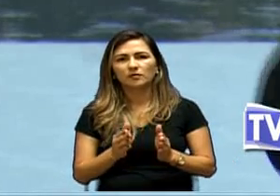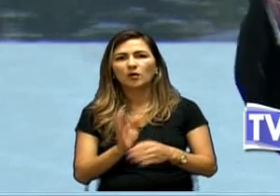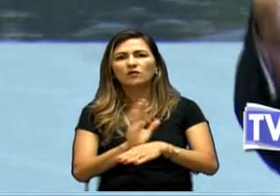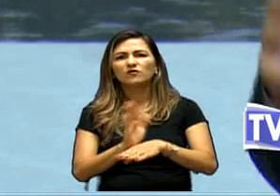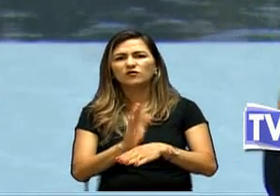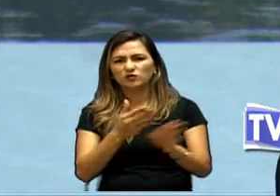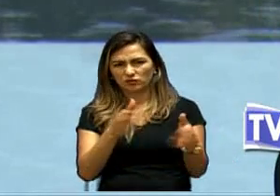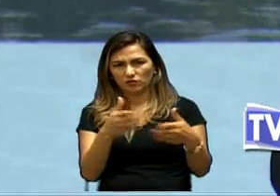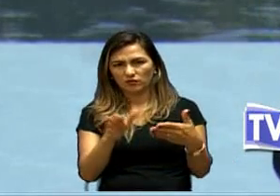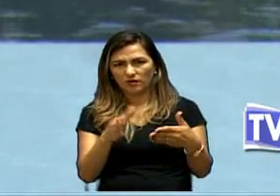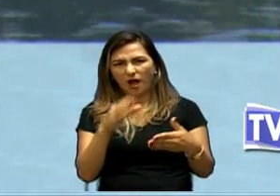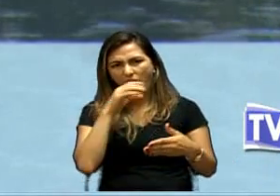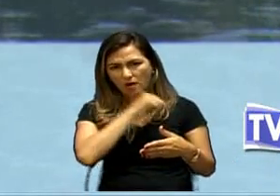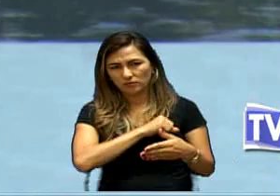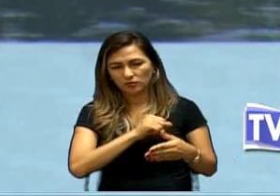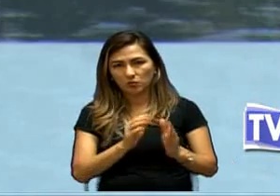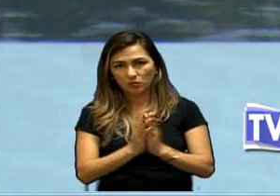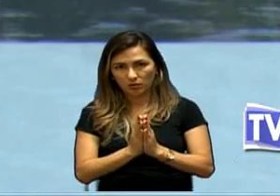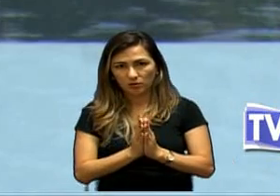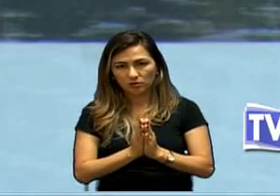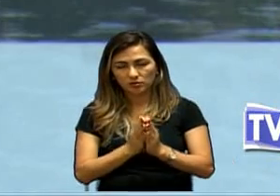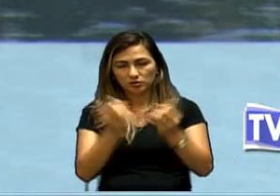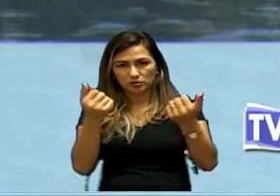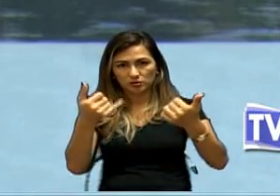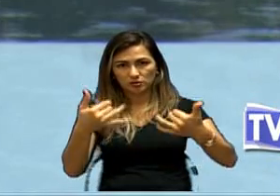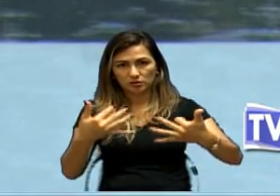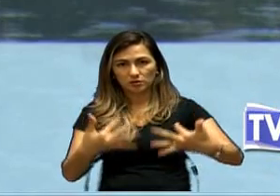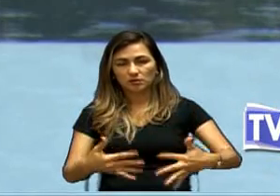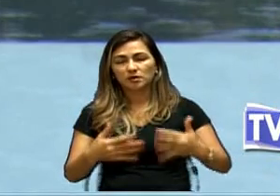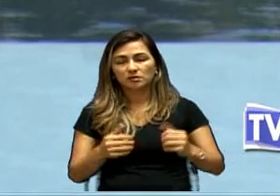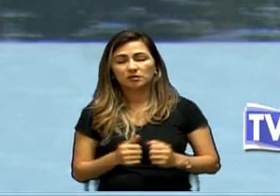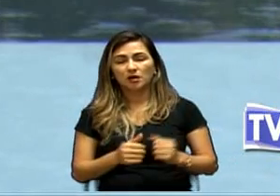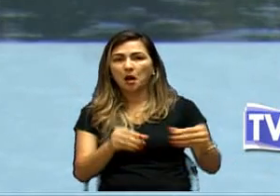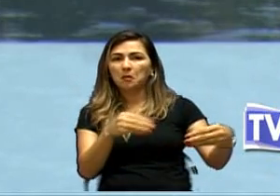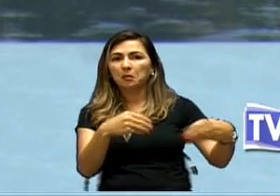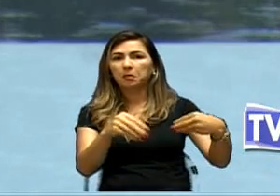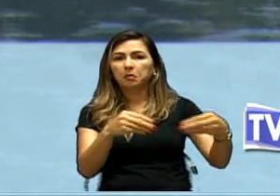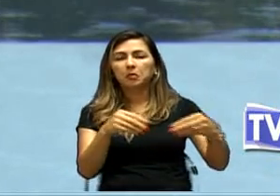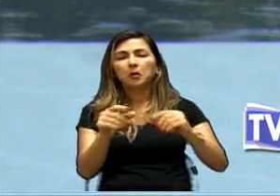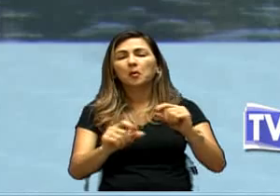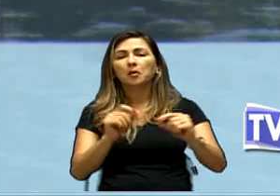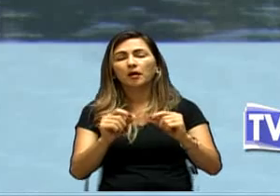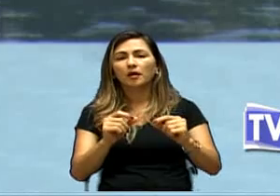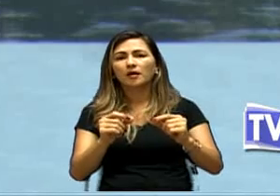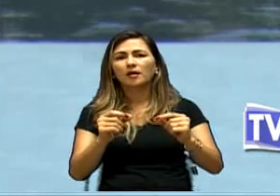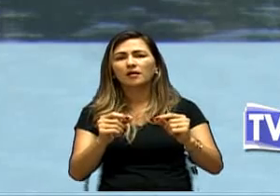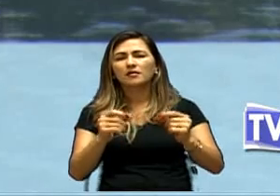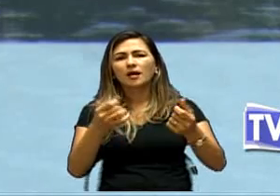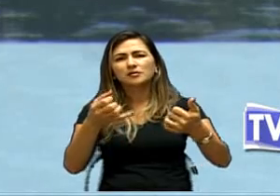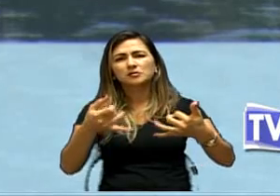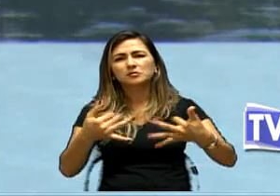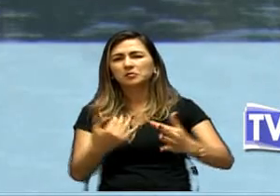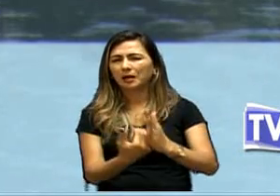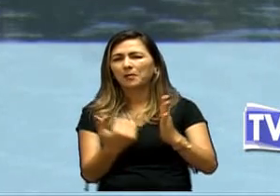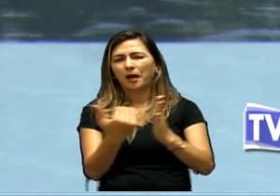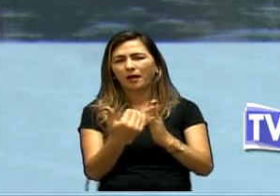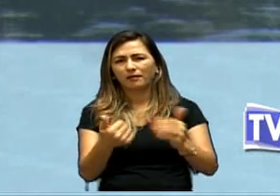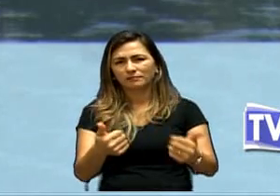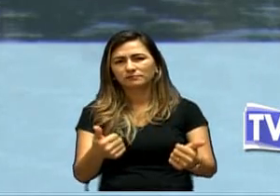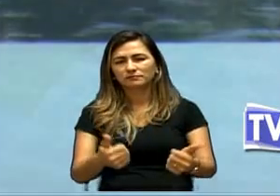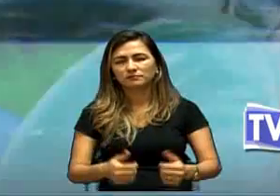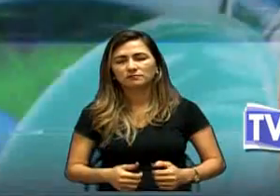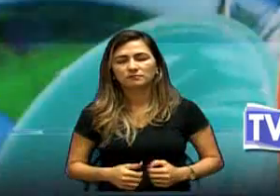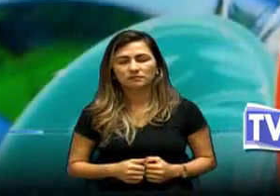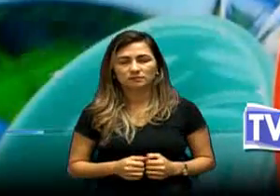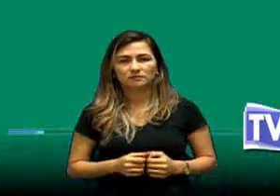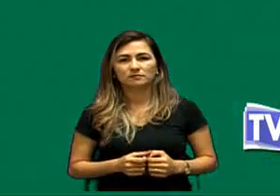rapidamente explicando os plásticos? Gostaria que pudesse colocar, então, para que nós pudéssemos entender um pouquinho melhor sobre essa questão. Pode quais são os tipos